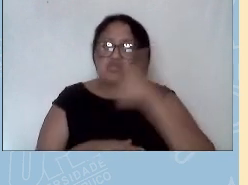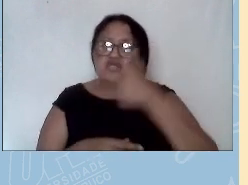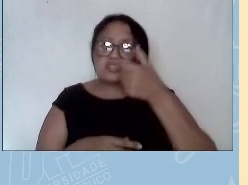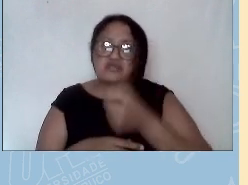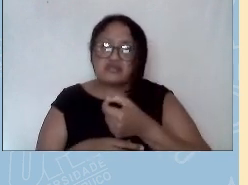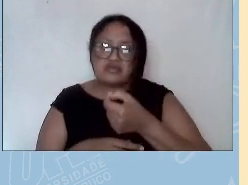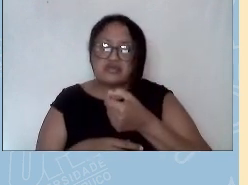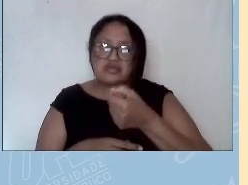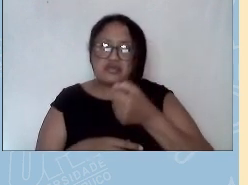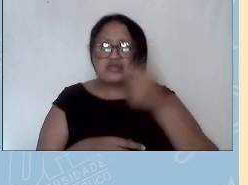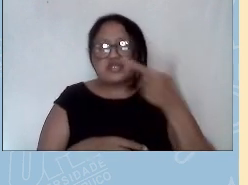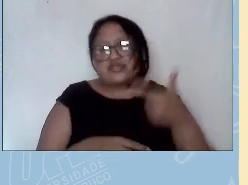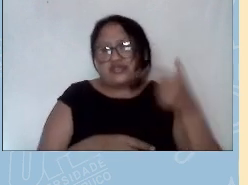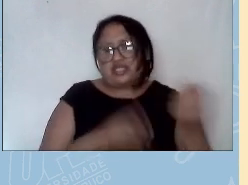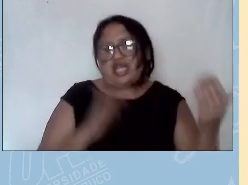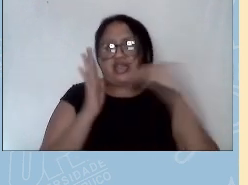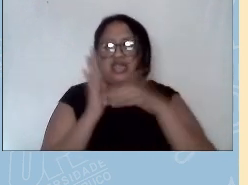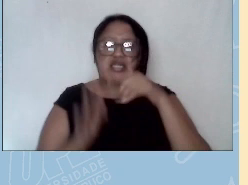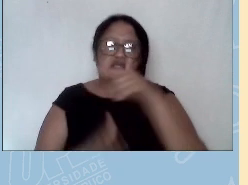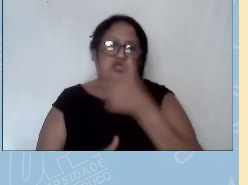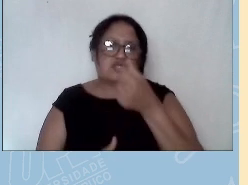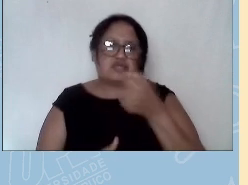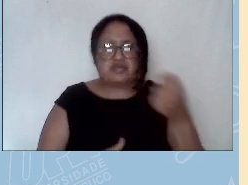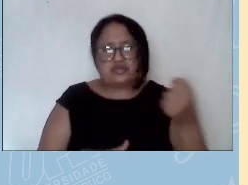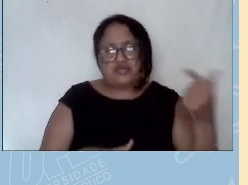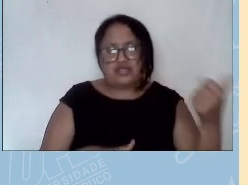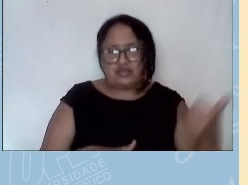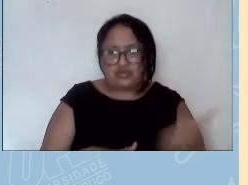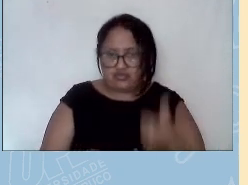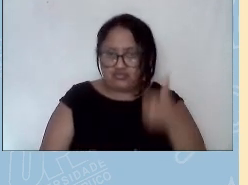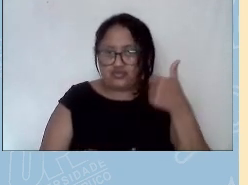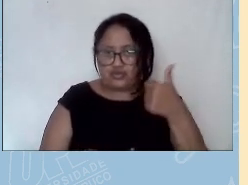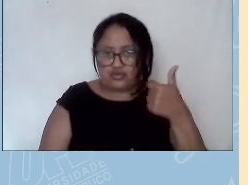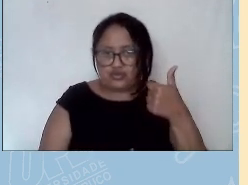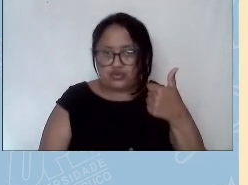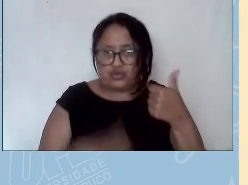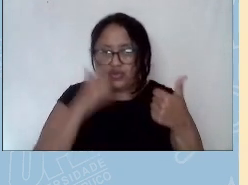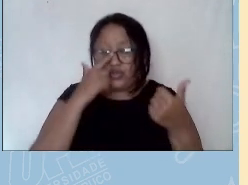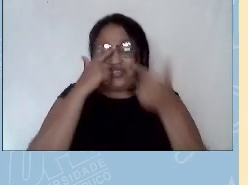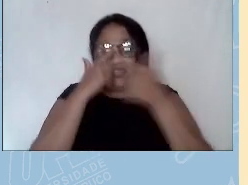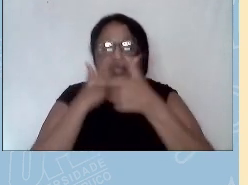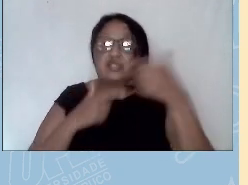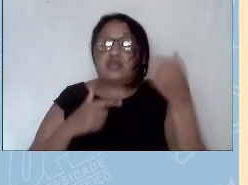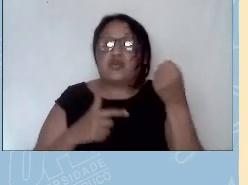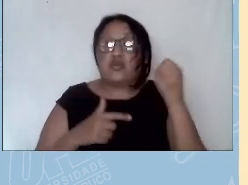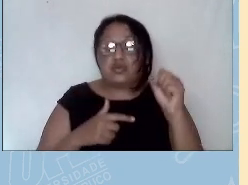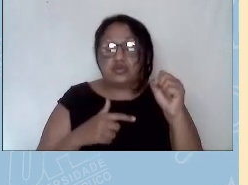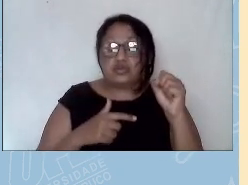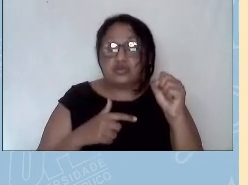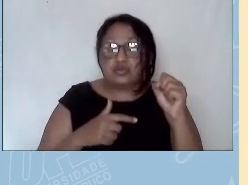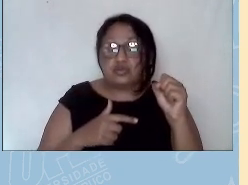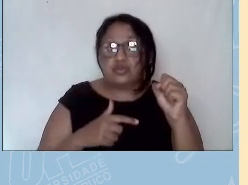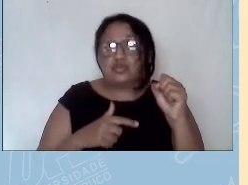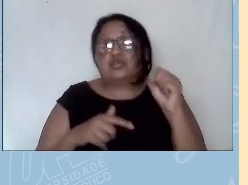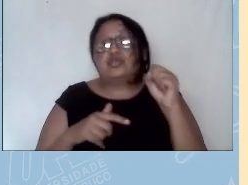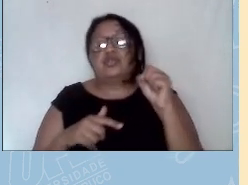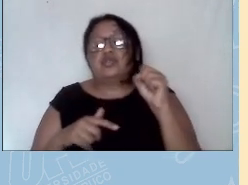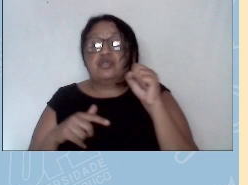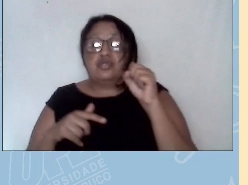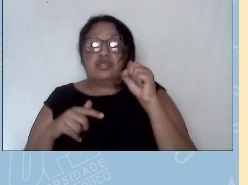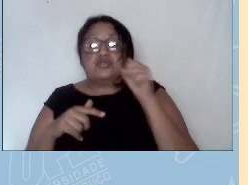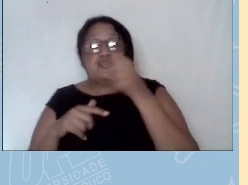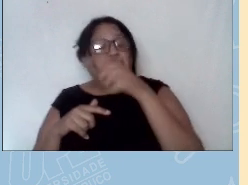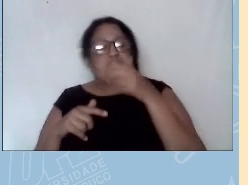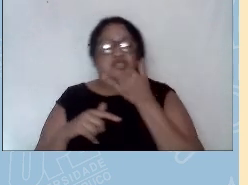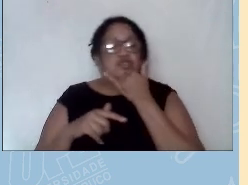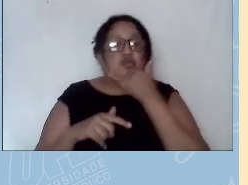considerando a data 28 de abril de 2000 desculpa até 27 de abril de